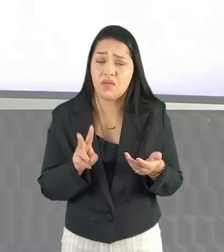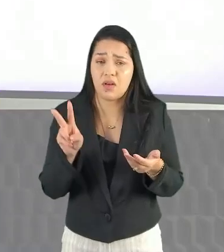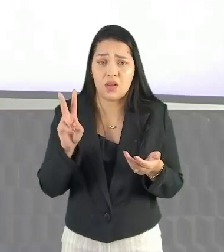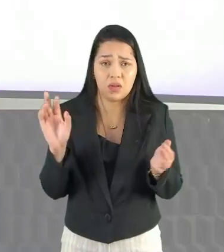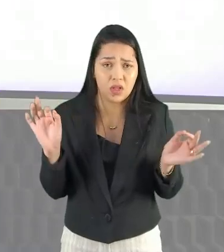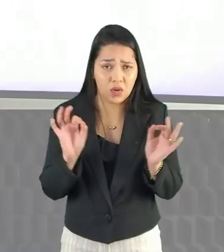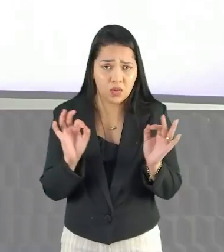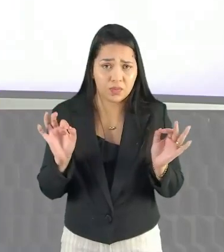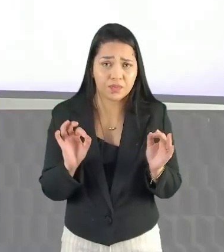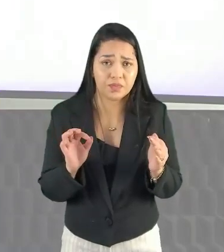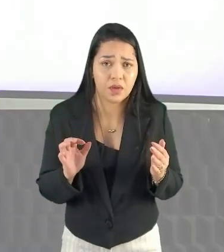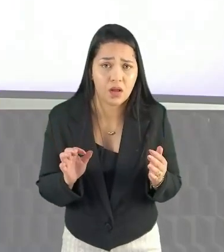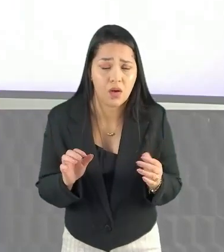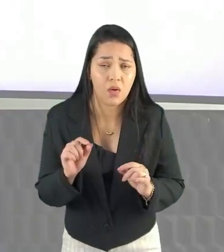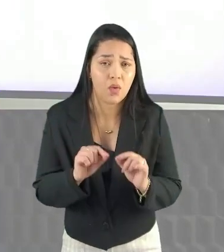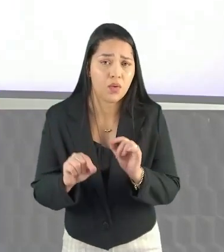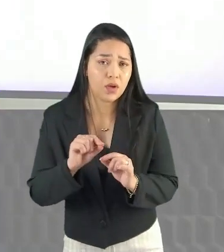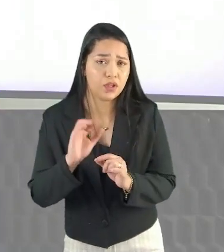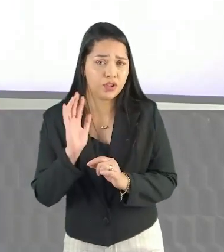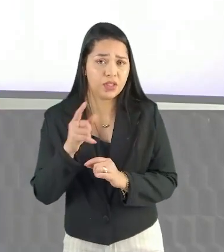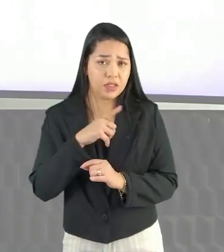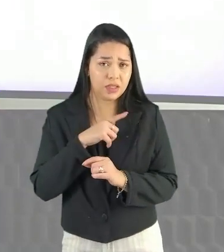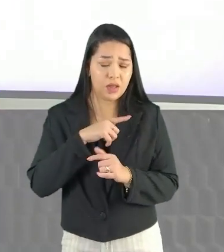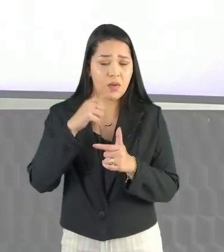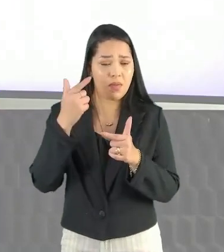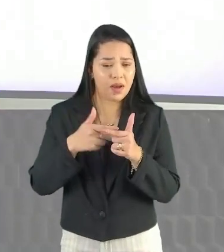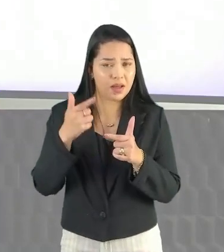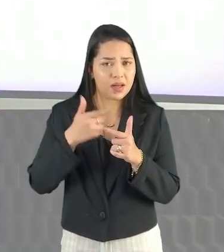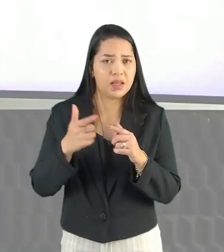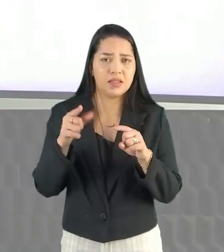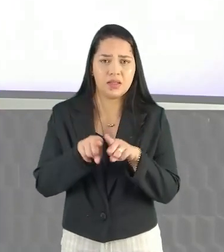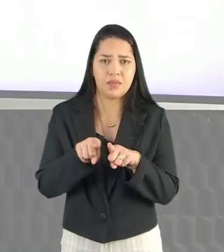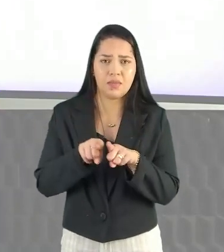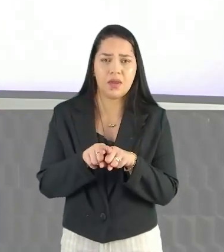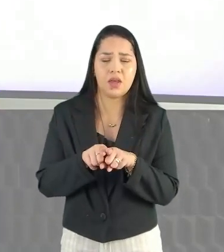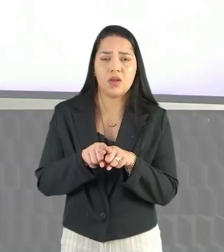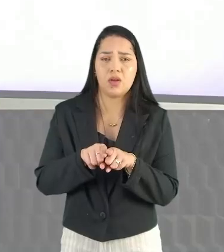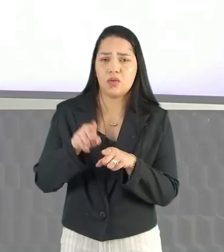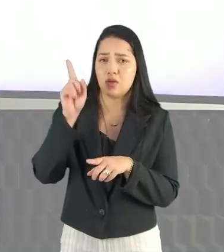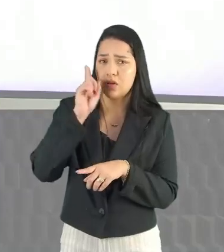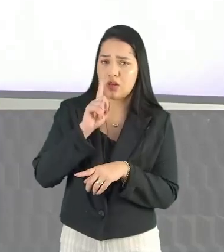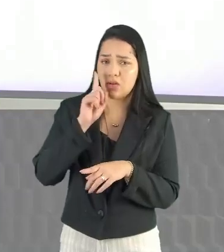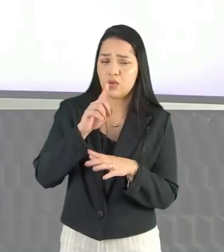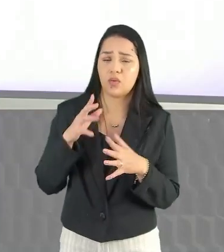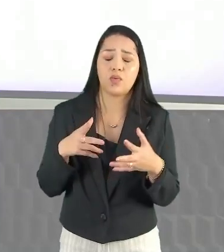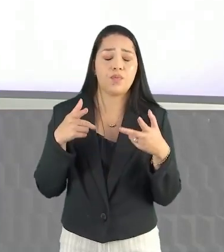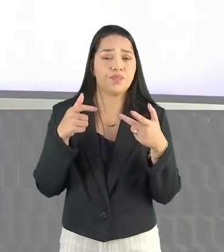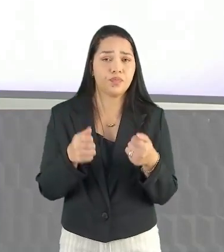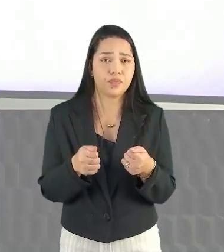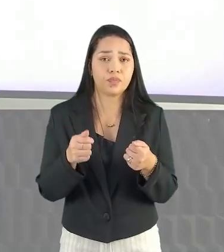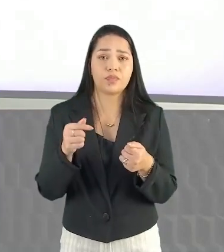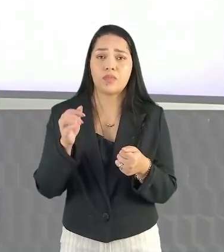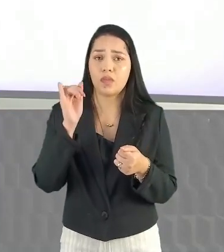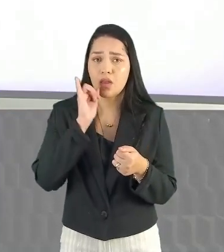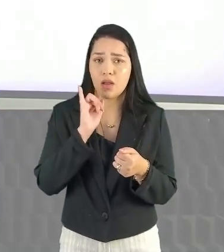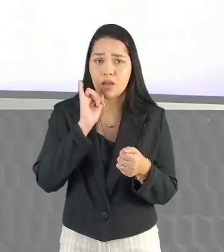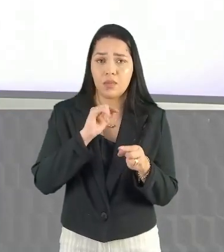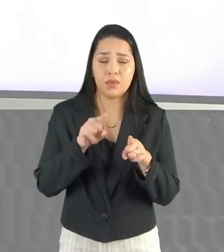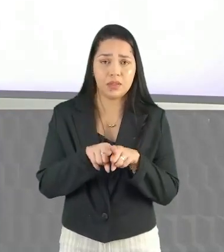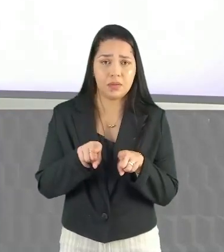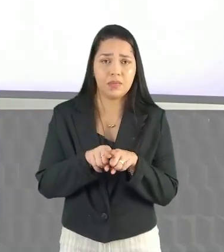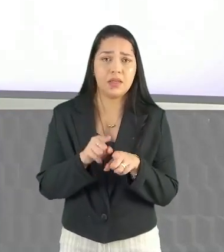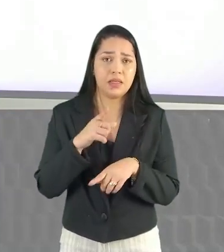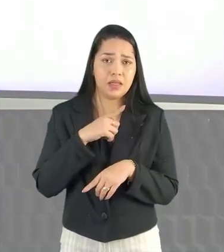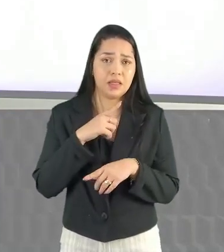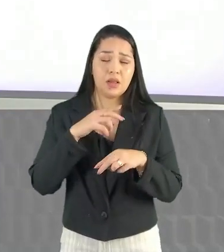algum. Então, isso ocasionou uma crise, né, tamanha nos Estados Unidos e que atingiu, claro, todas as outras economias, inclusive a do